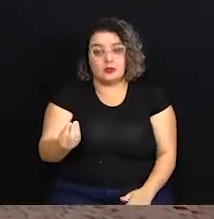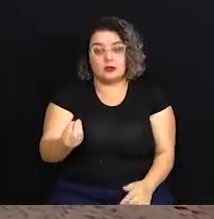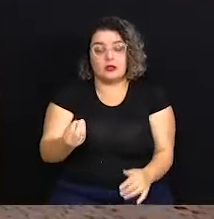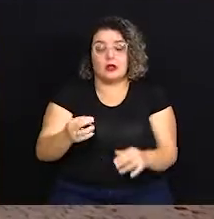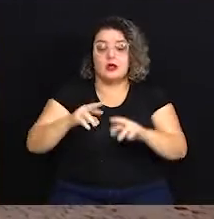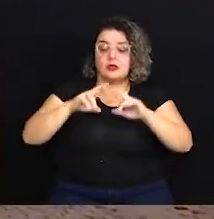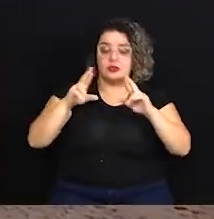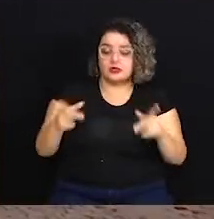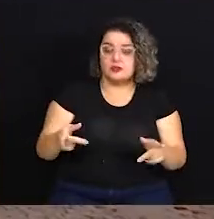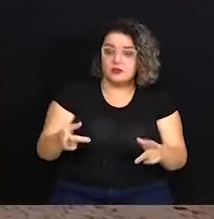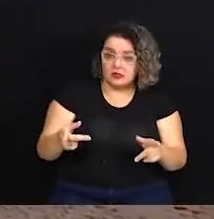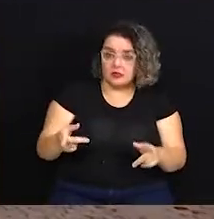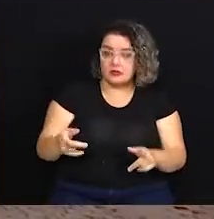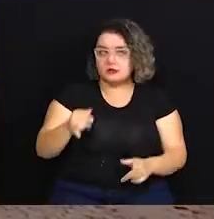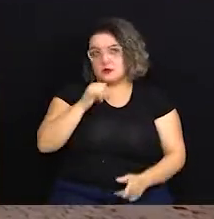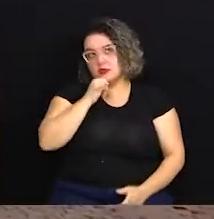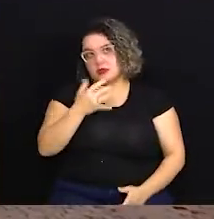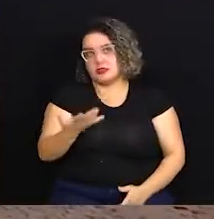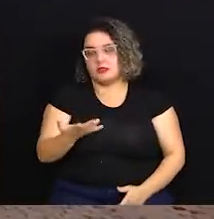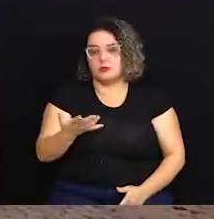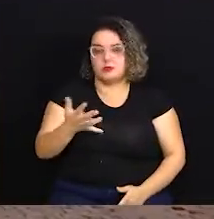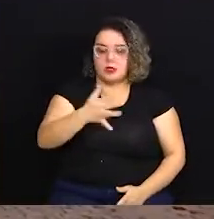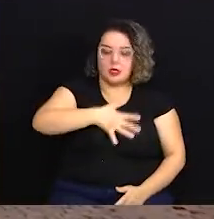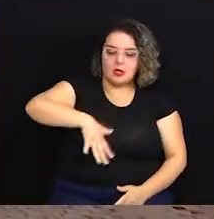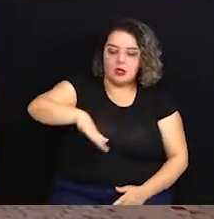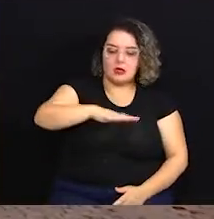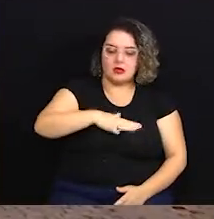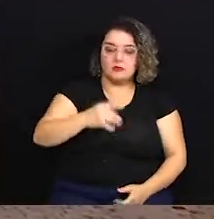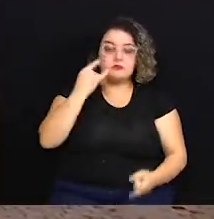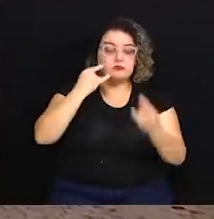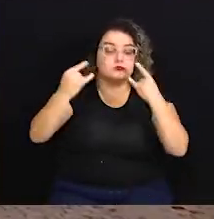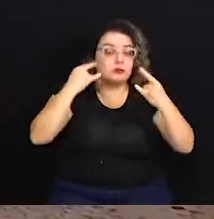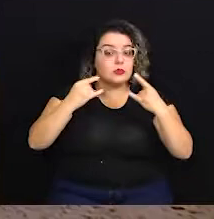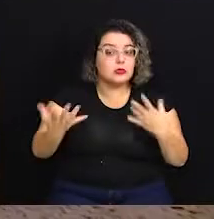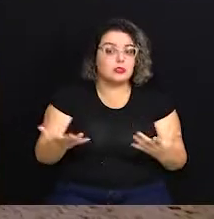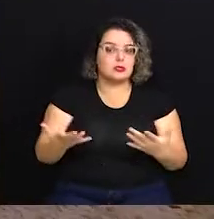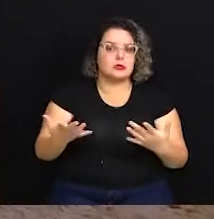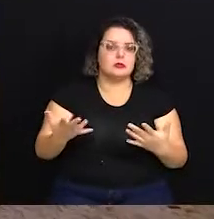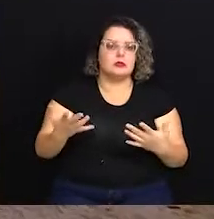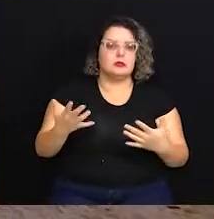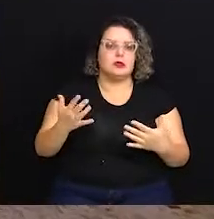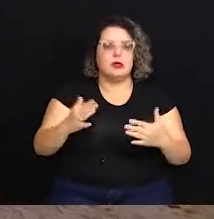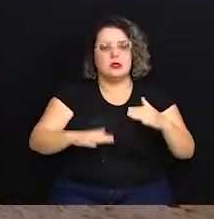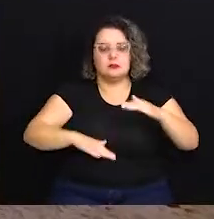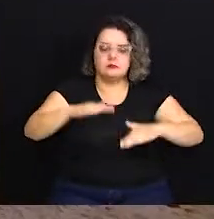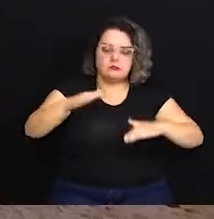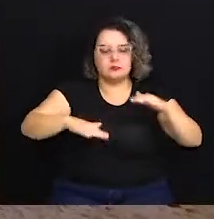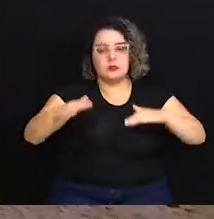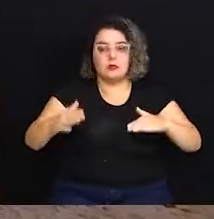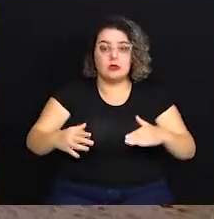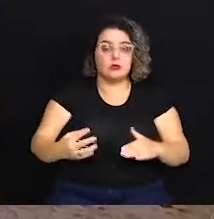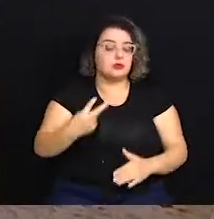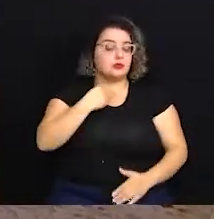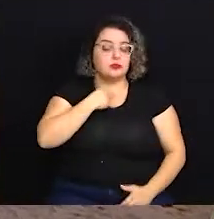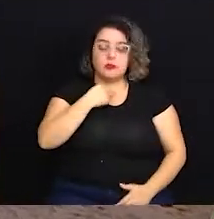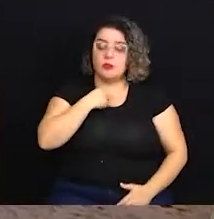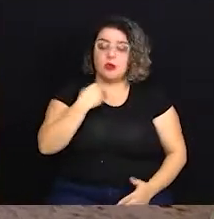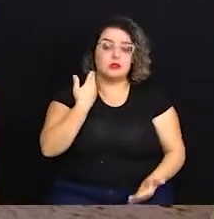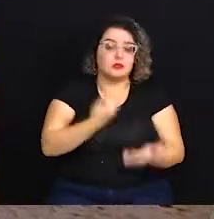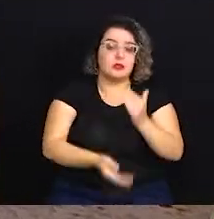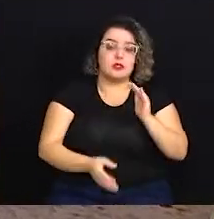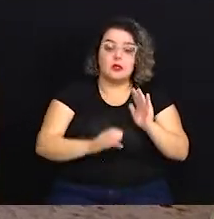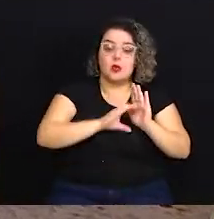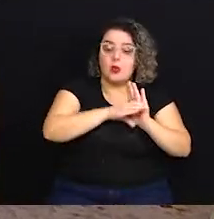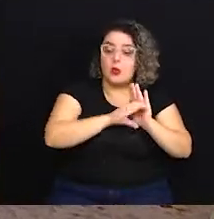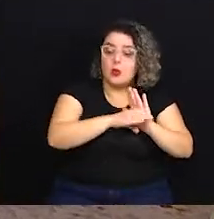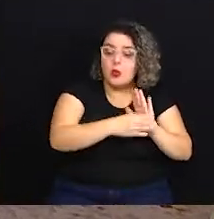diferença entre elas. Por exemplo, a tendência do mercado, as exposições estão muito instagramáveis, mas não pode perder o conceito, o tema. Então, eu acho